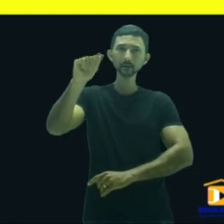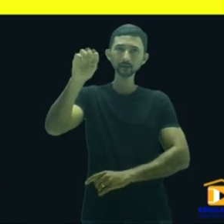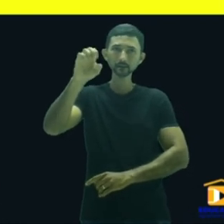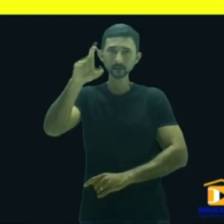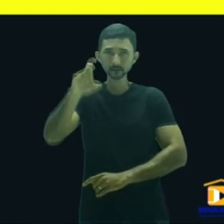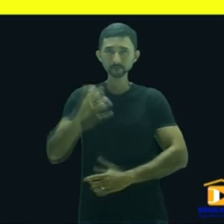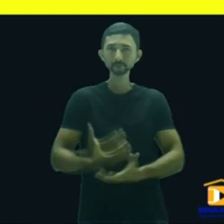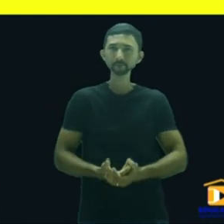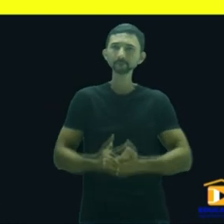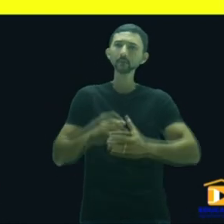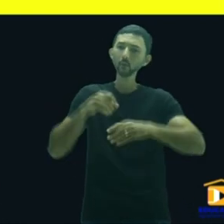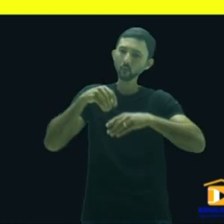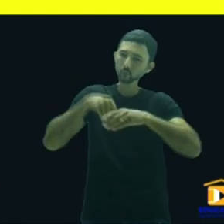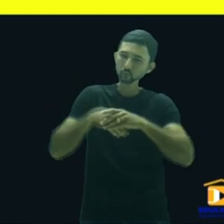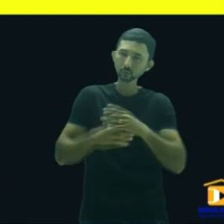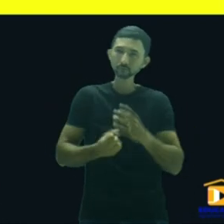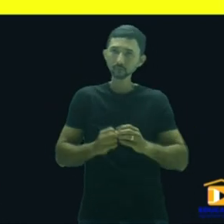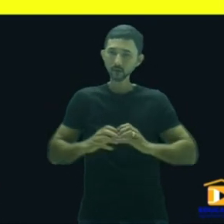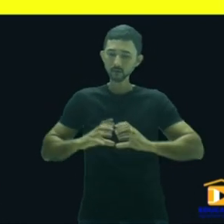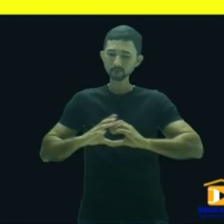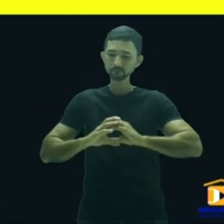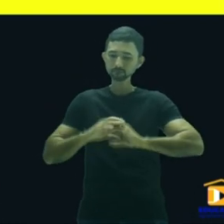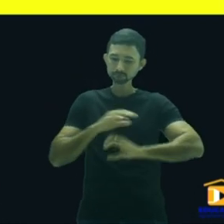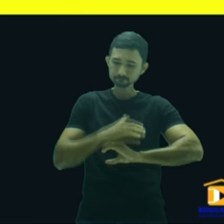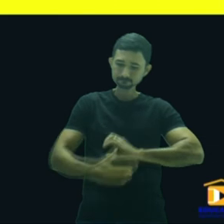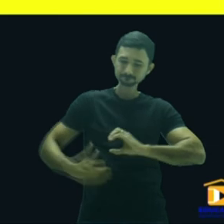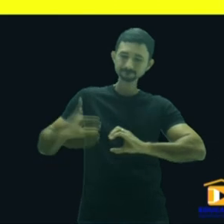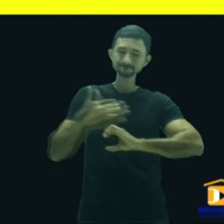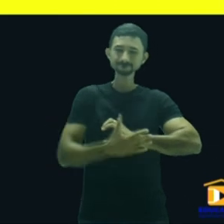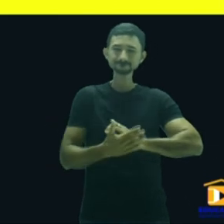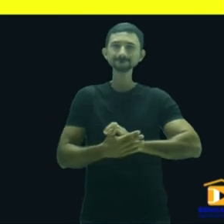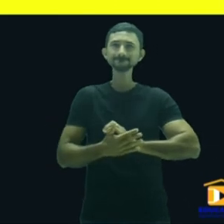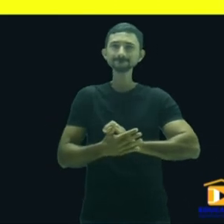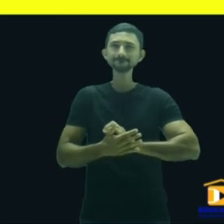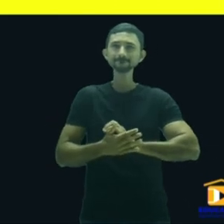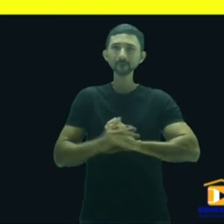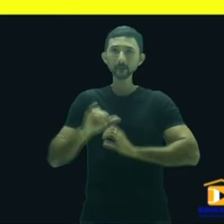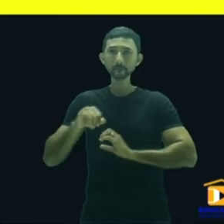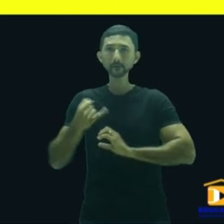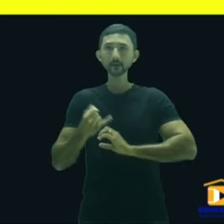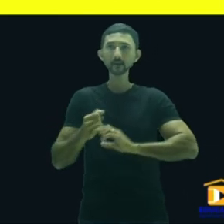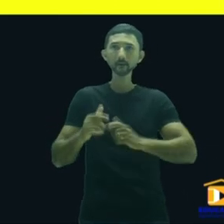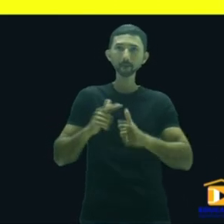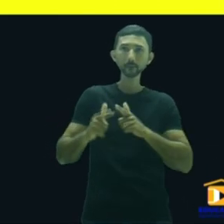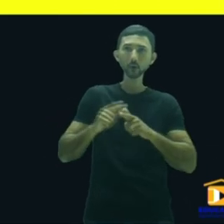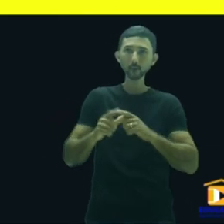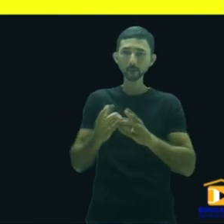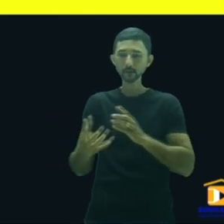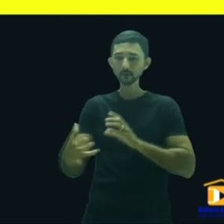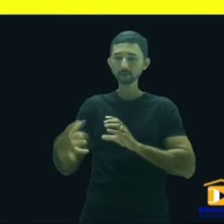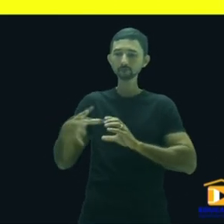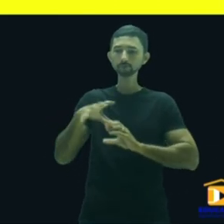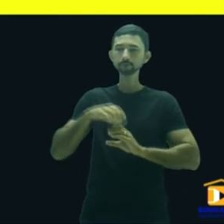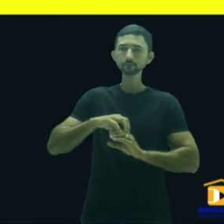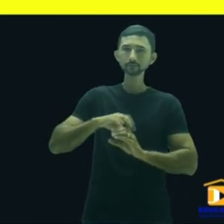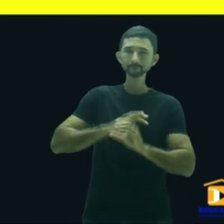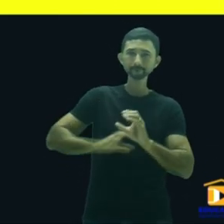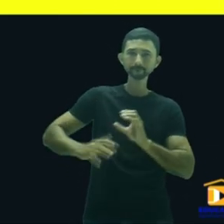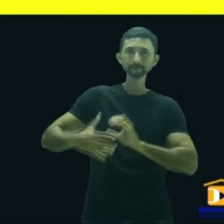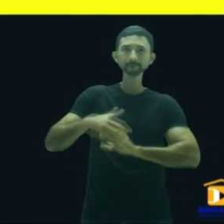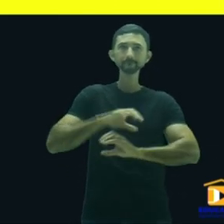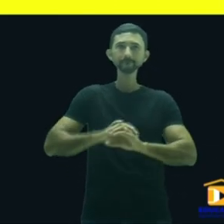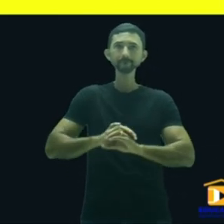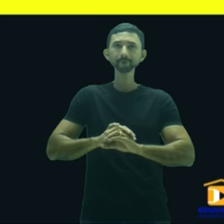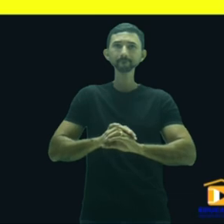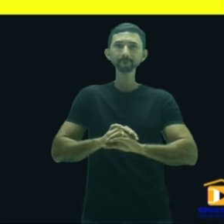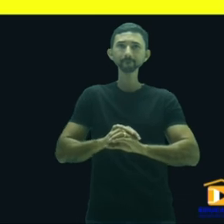gametas, fecundação, considerando-as para resolver problemas envolvendo a transmissão de características hereditárias, né? O que a gente